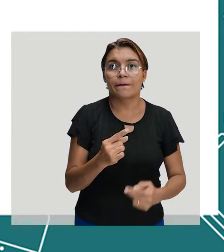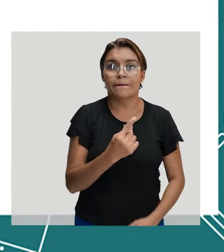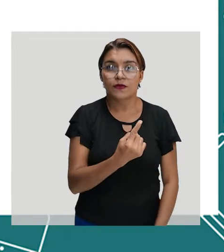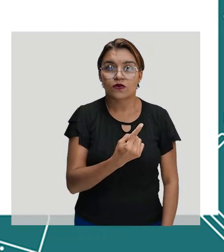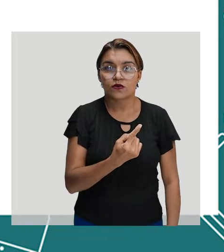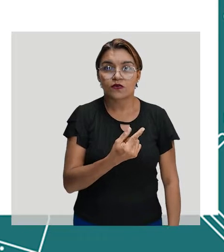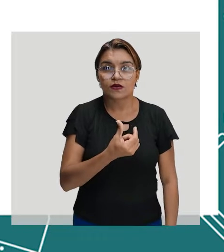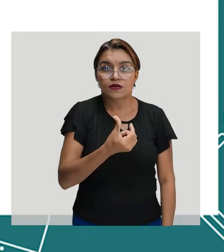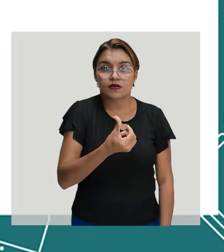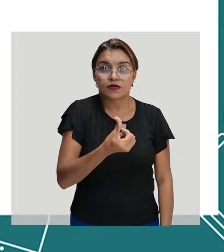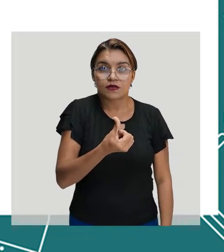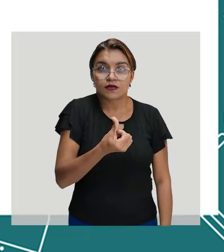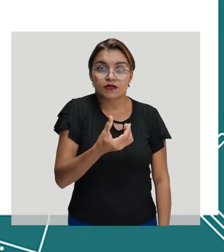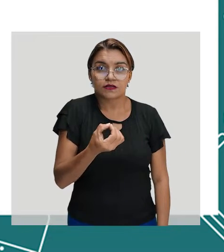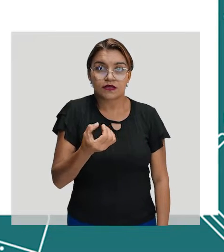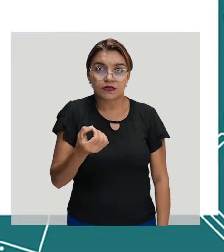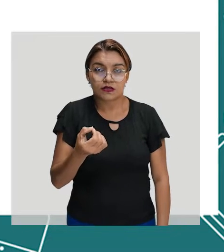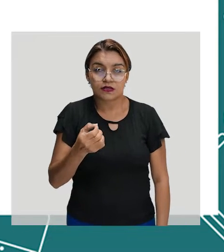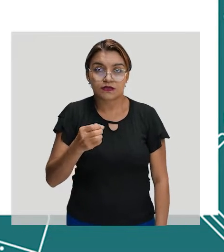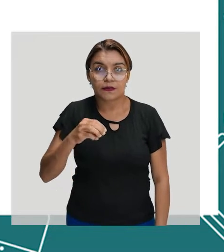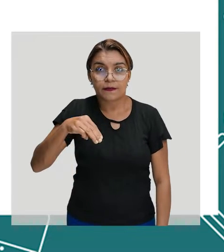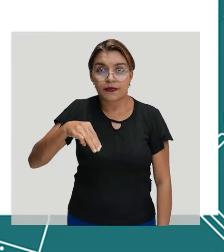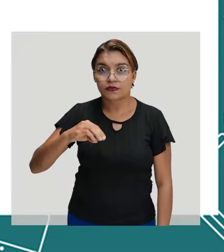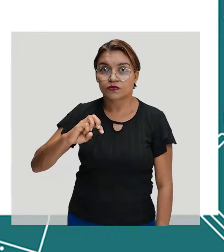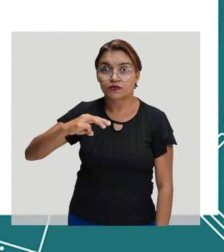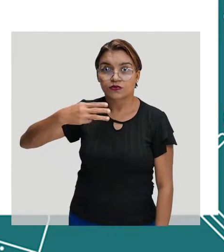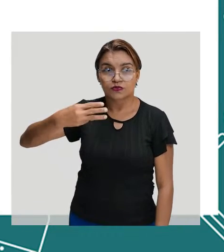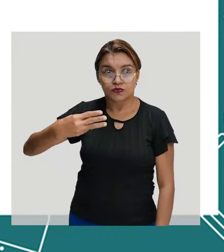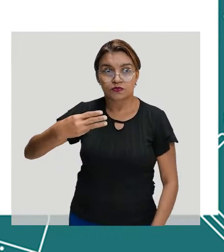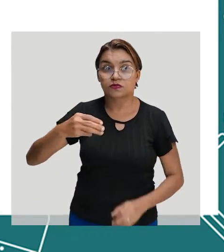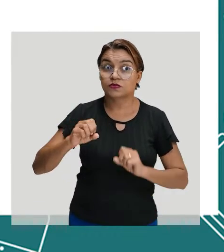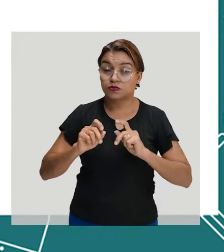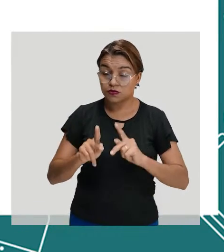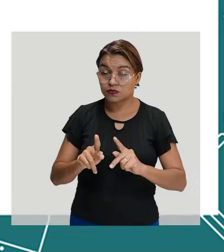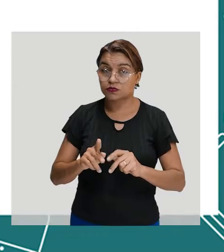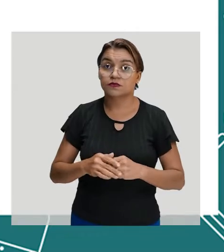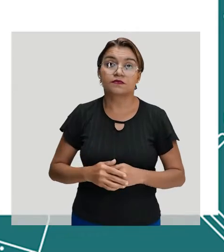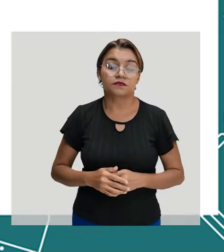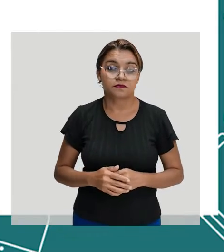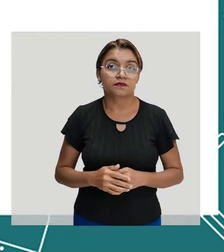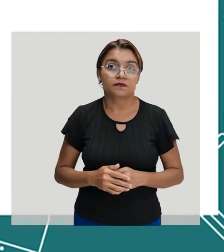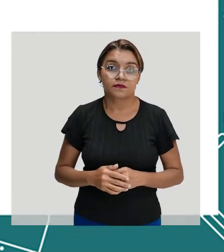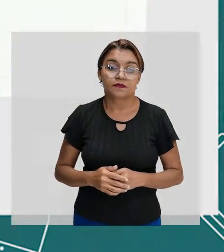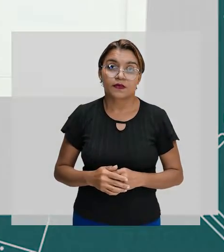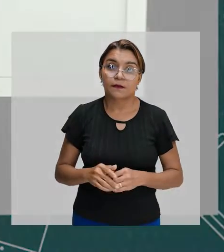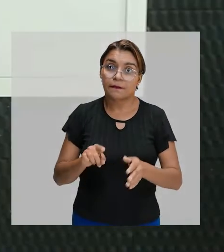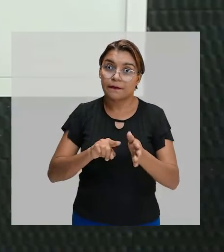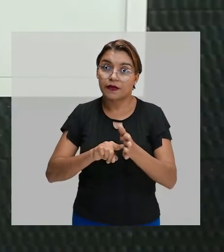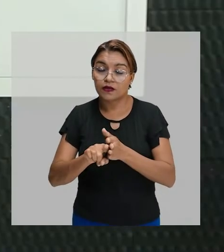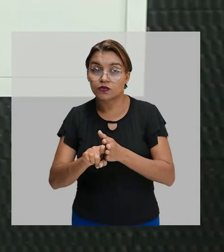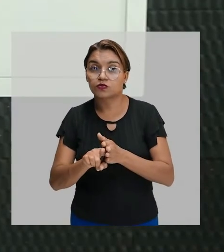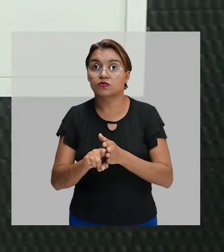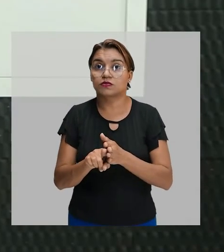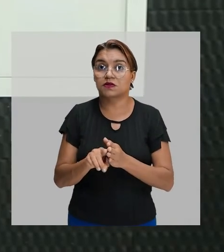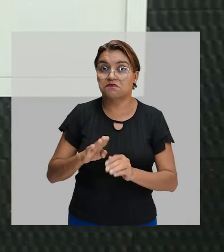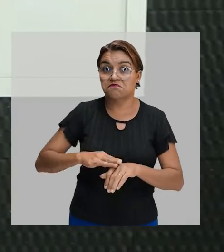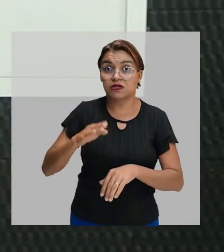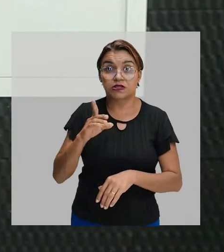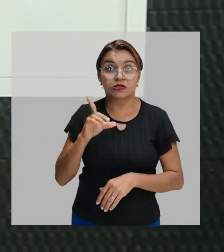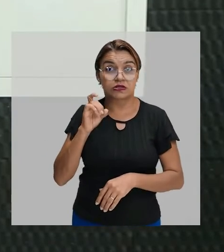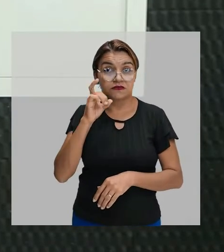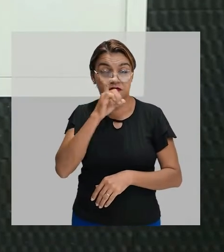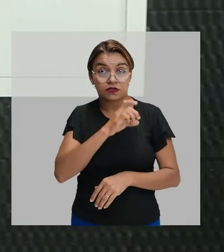1.600 metros tá é uma questão um pouco mais elaborada